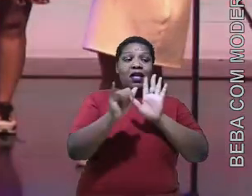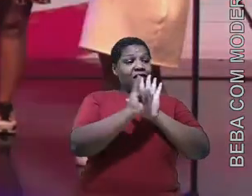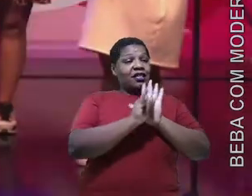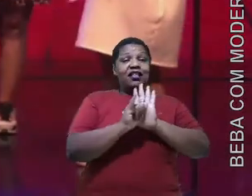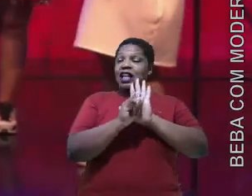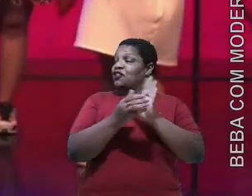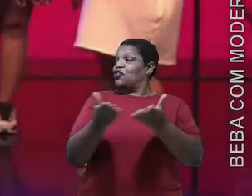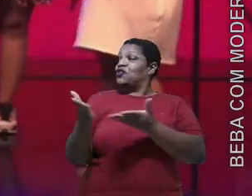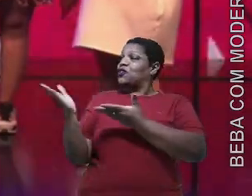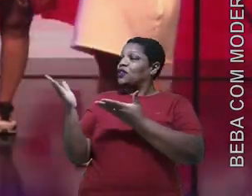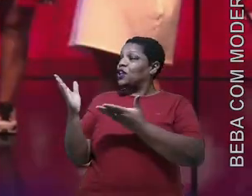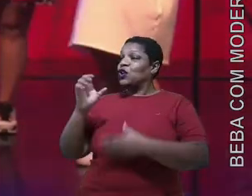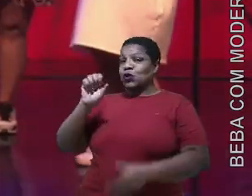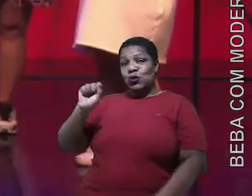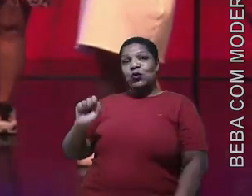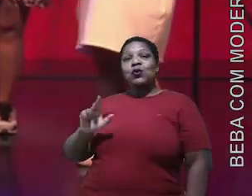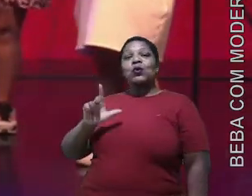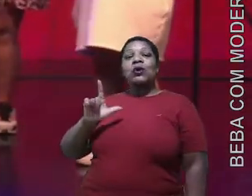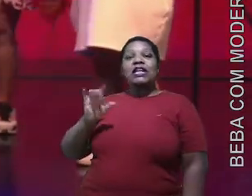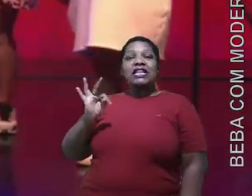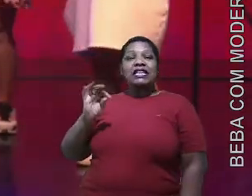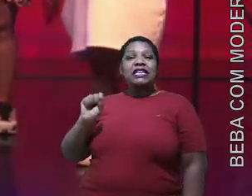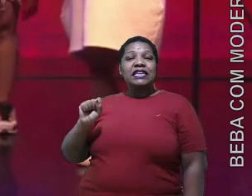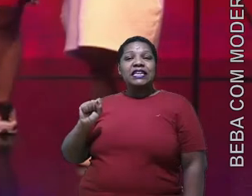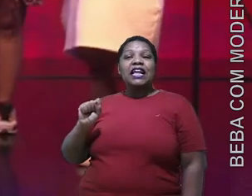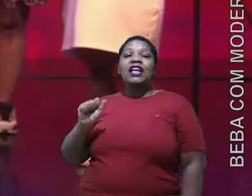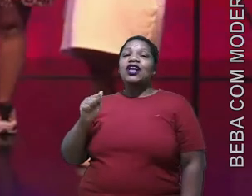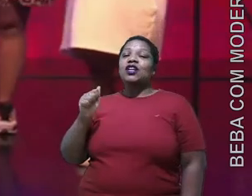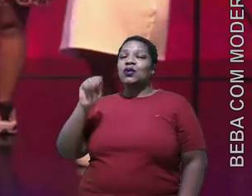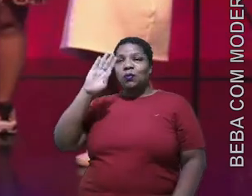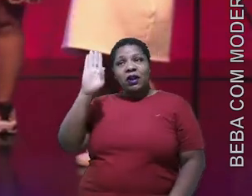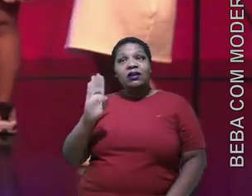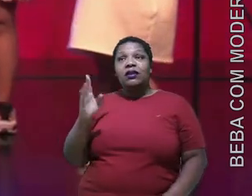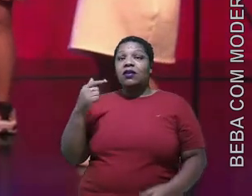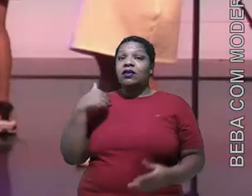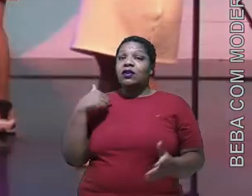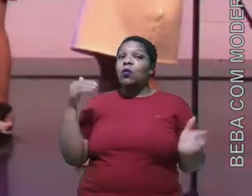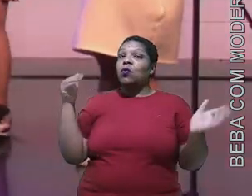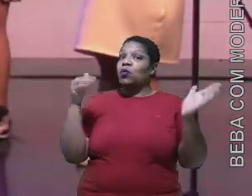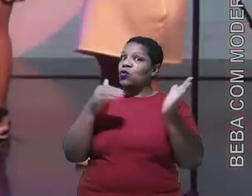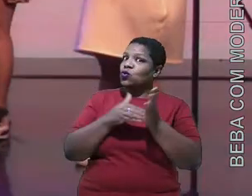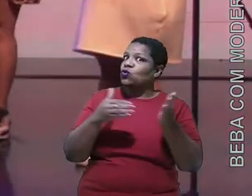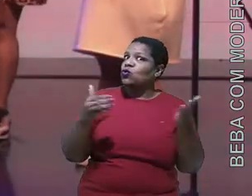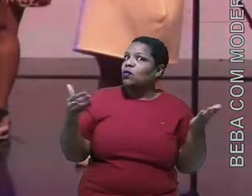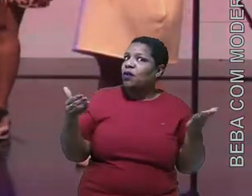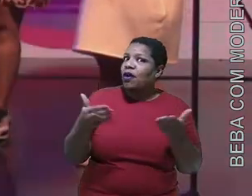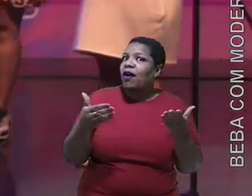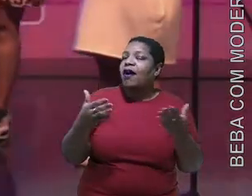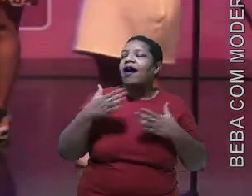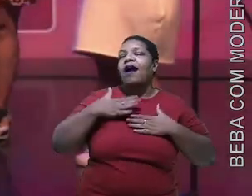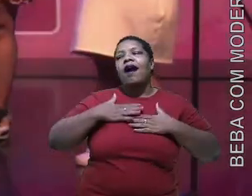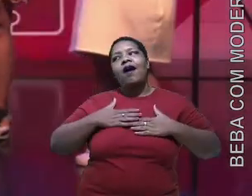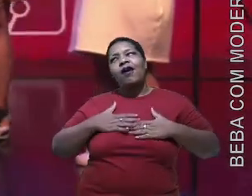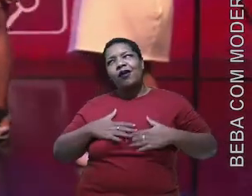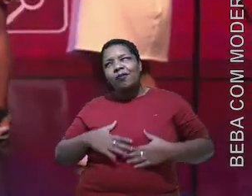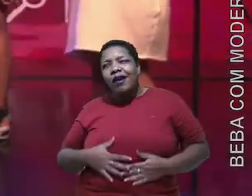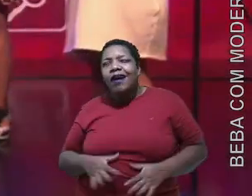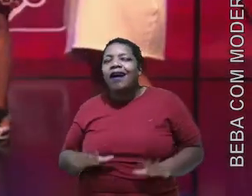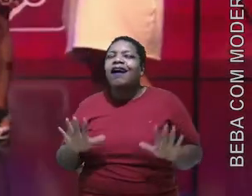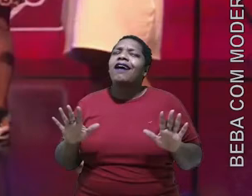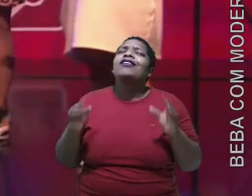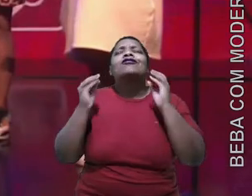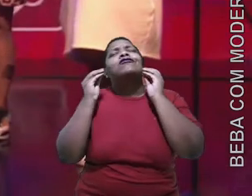vocês de sulistas do Brasil também então a gente tá aí para isso e por último agora para acalmar sim para gente